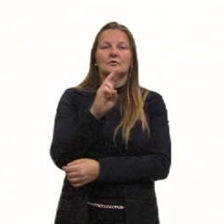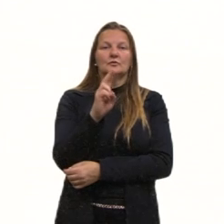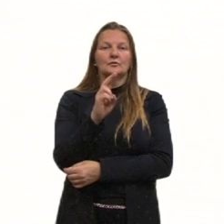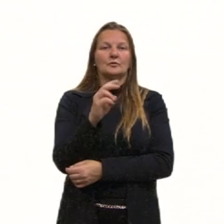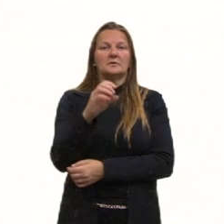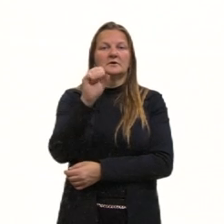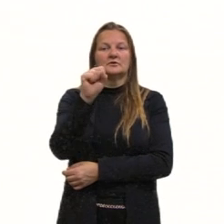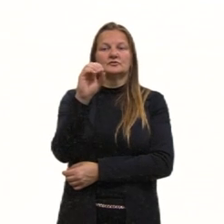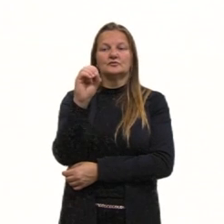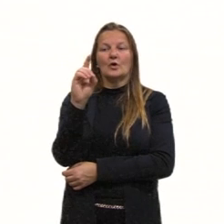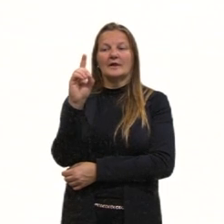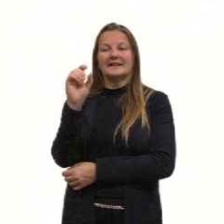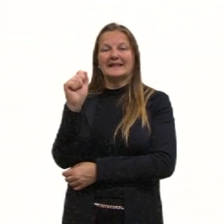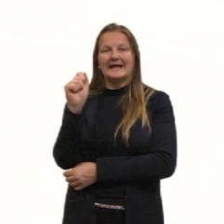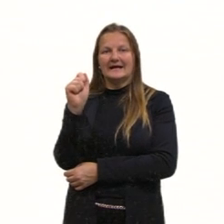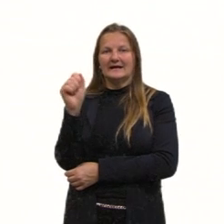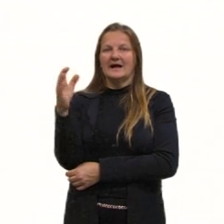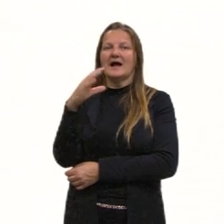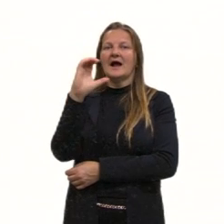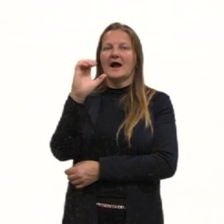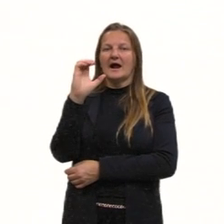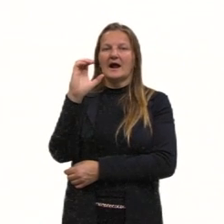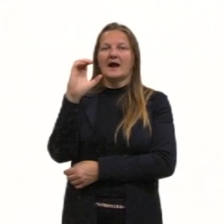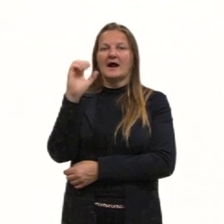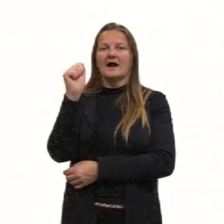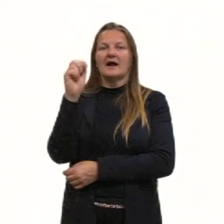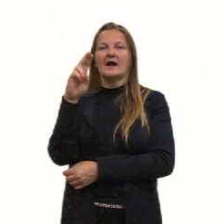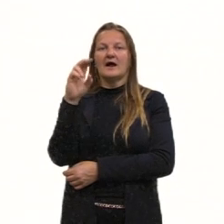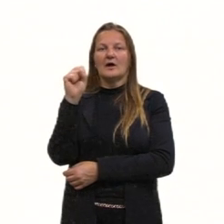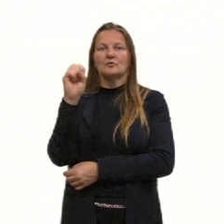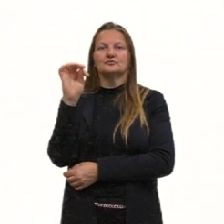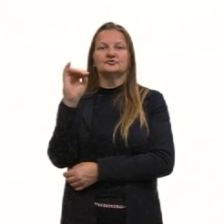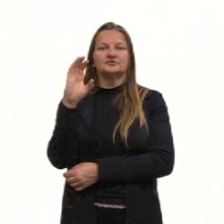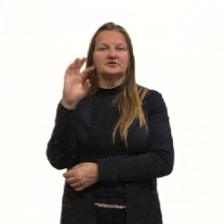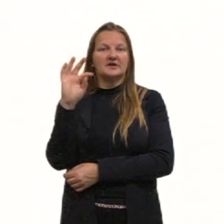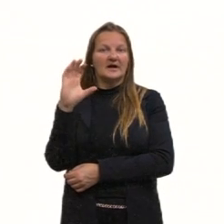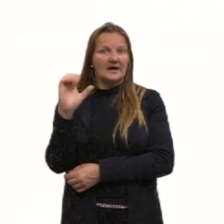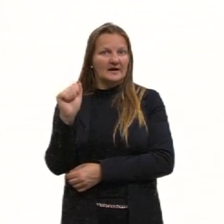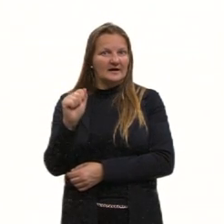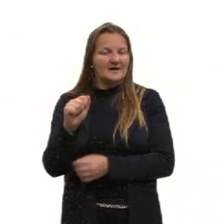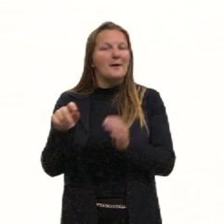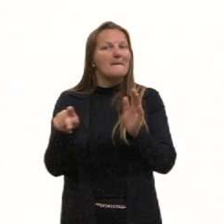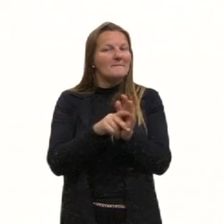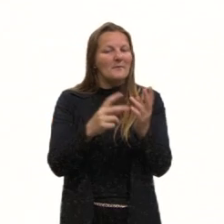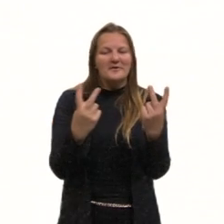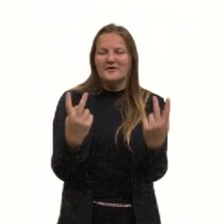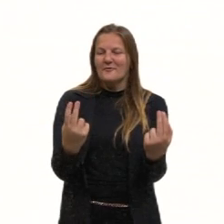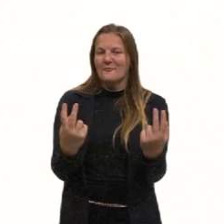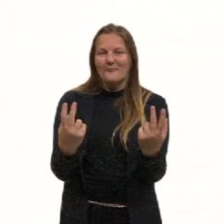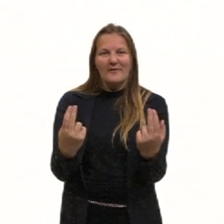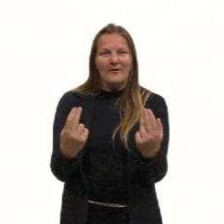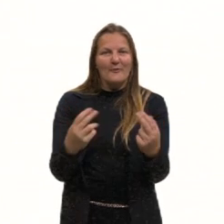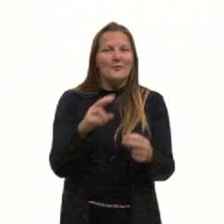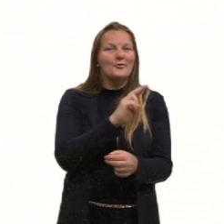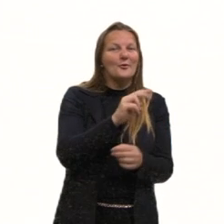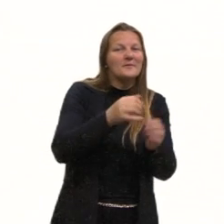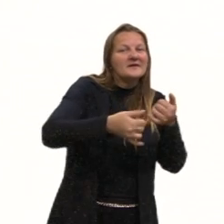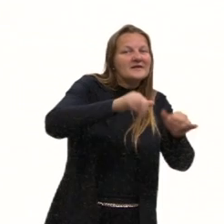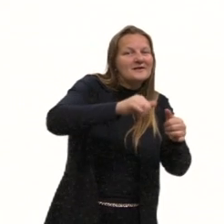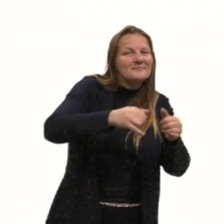de soda cáustica que é o nome popular e agora com o hidróxido de sódio né que é o nome químico dele né